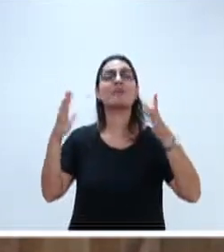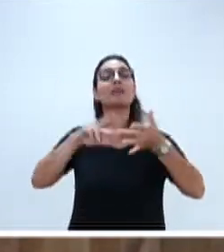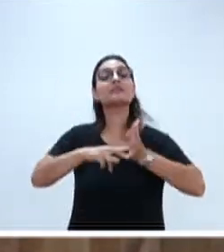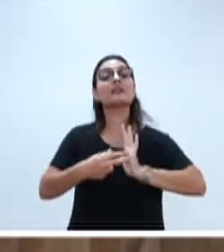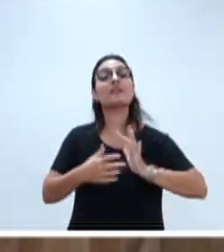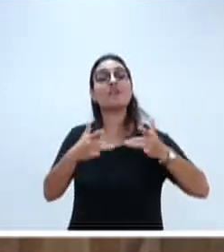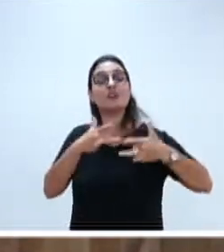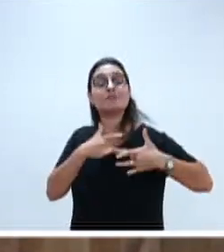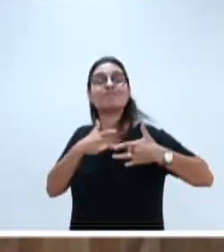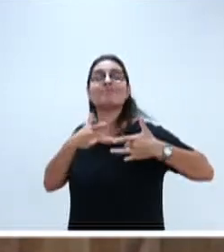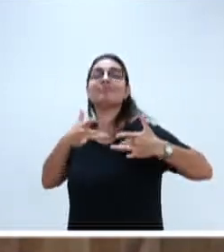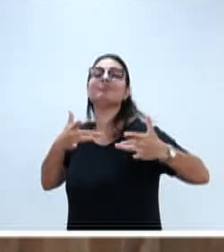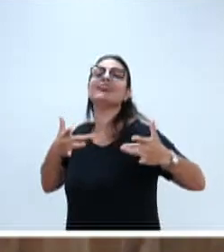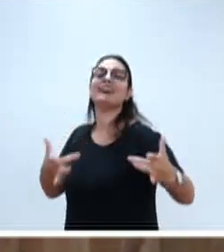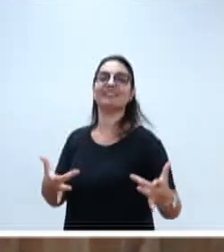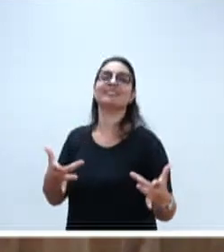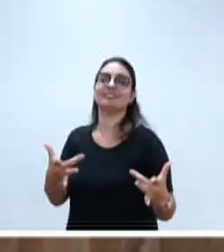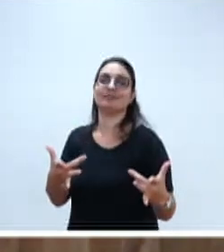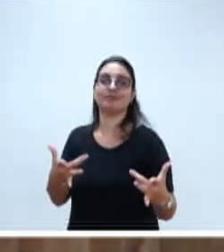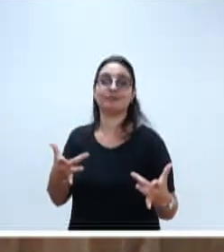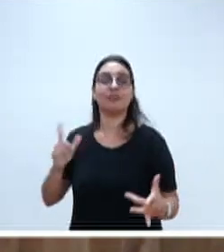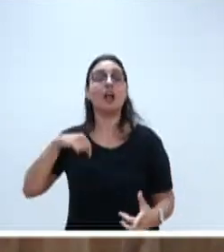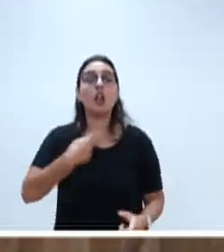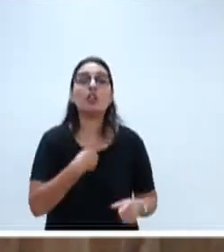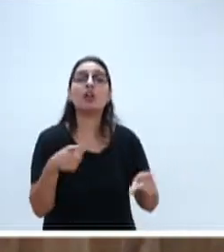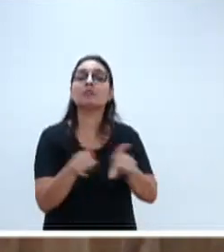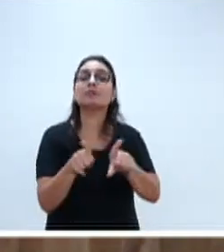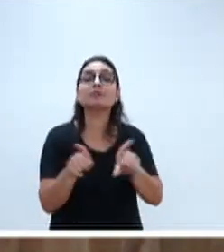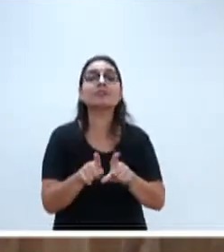em entregar nas mãos do Senhor o nosso melhor,